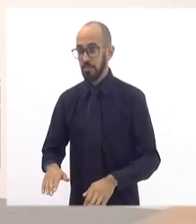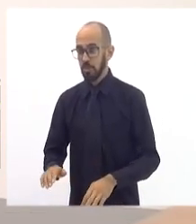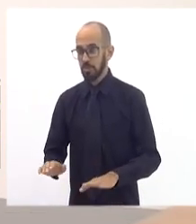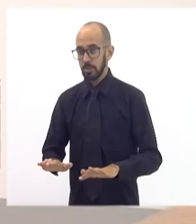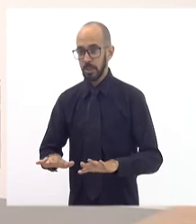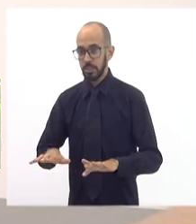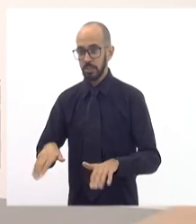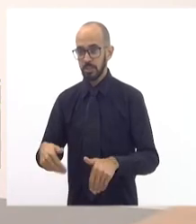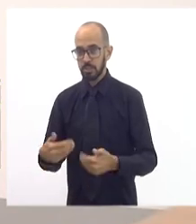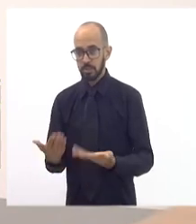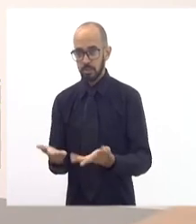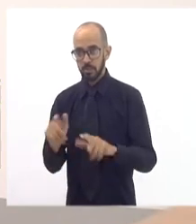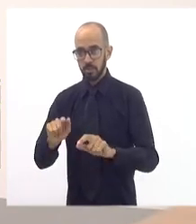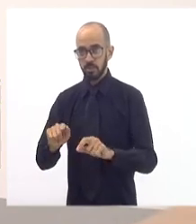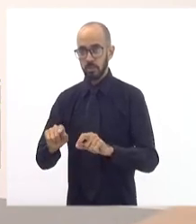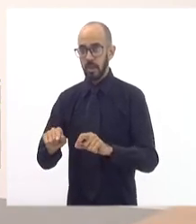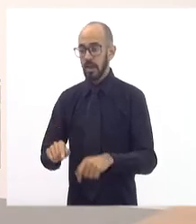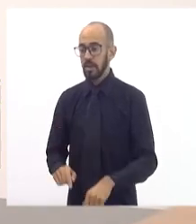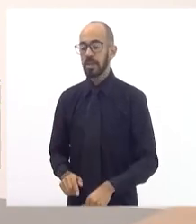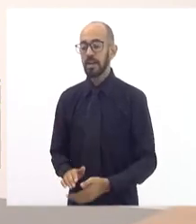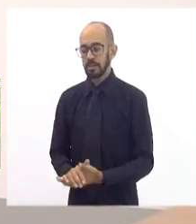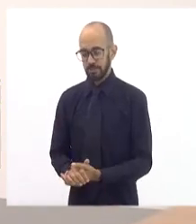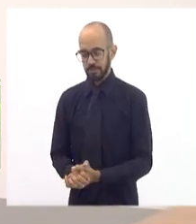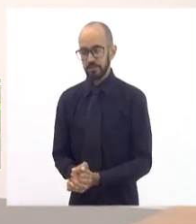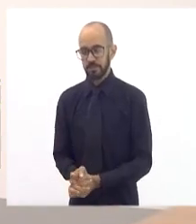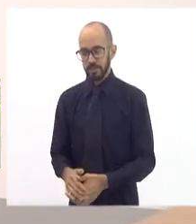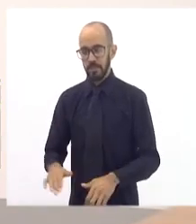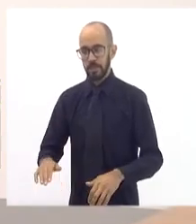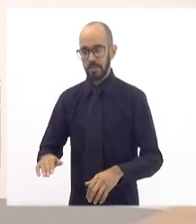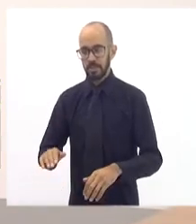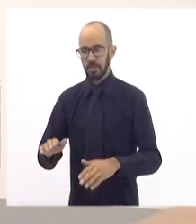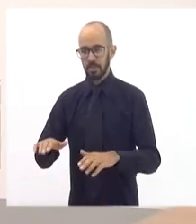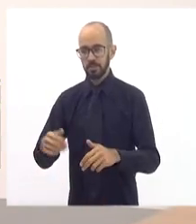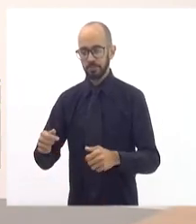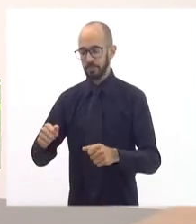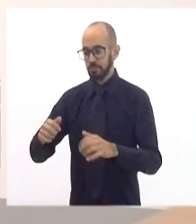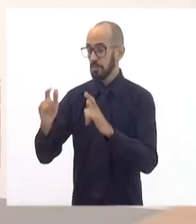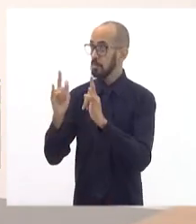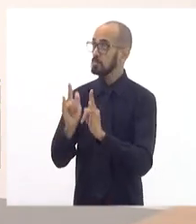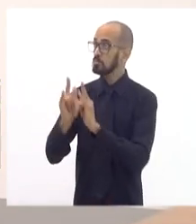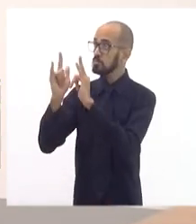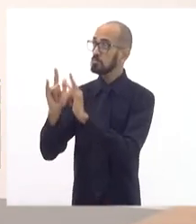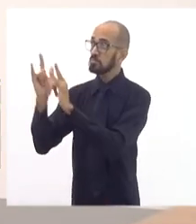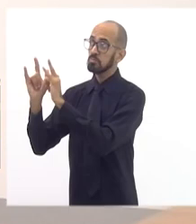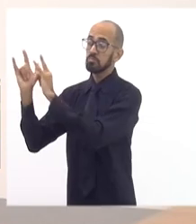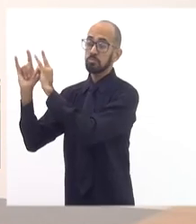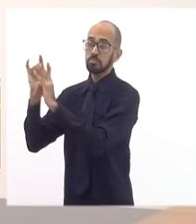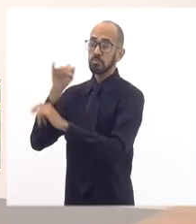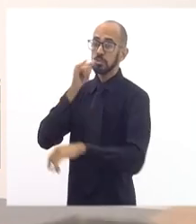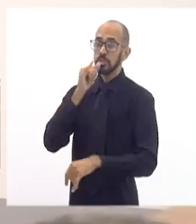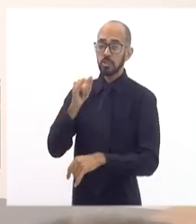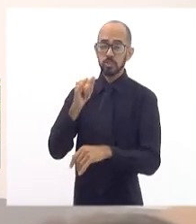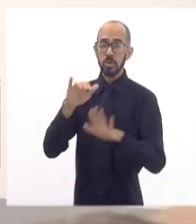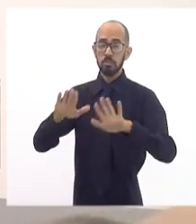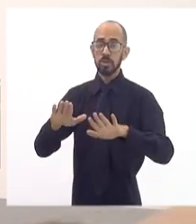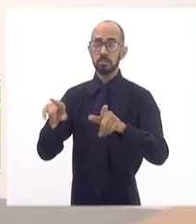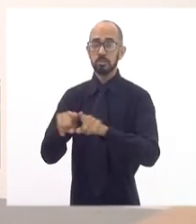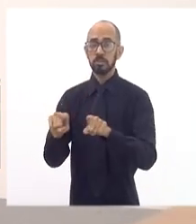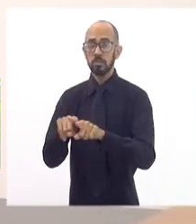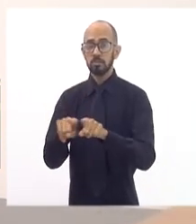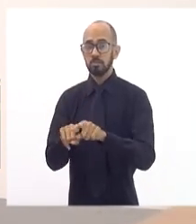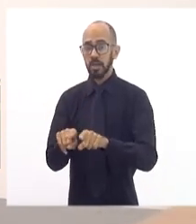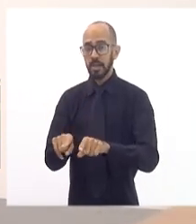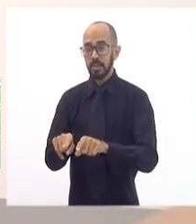no leite Mariano implantados para torre de transmissão de energia e ao mesmo tempo é